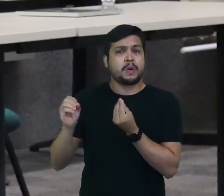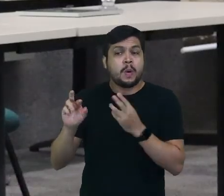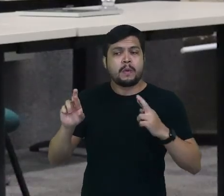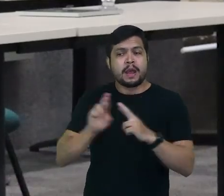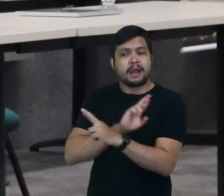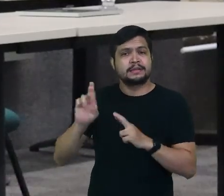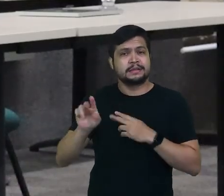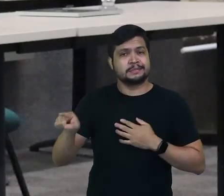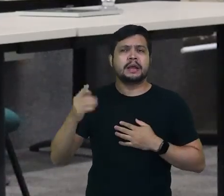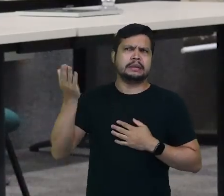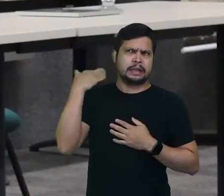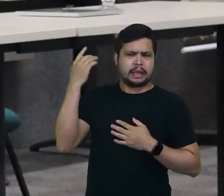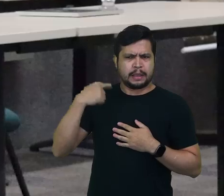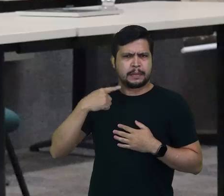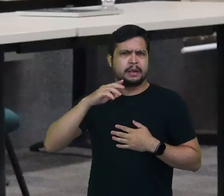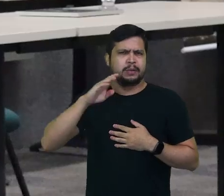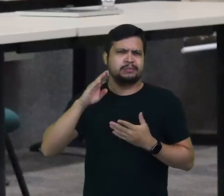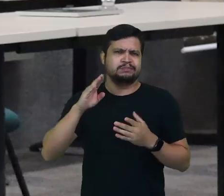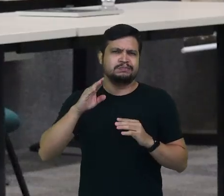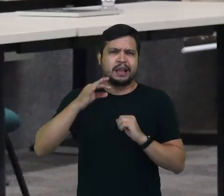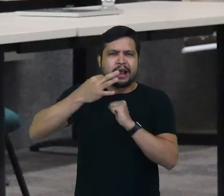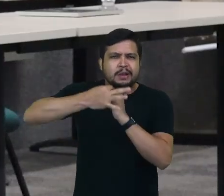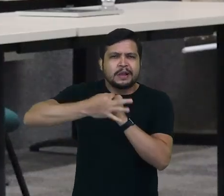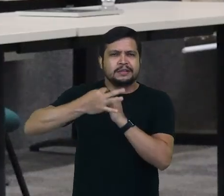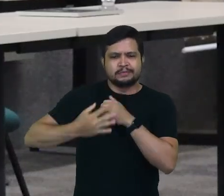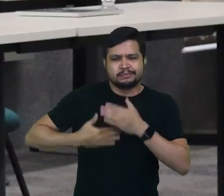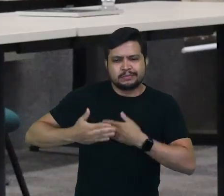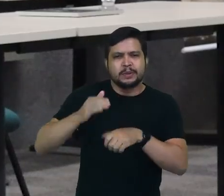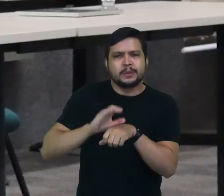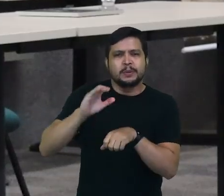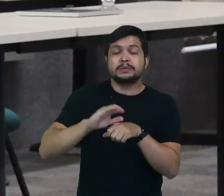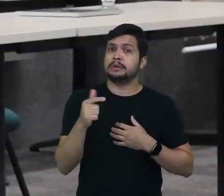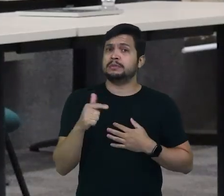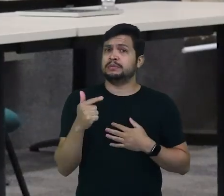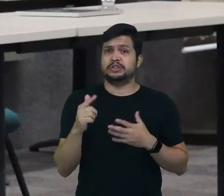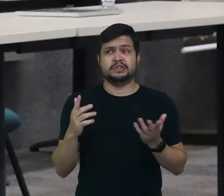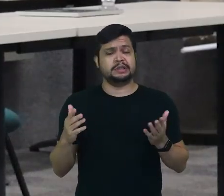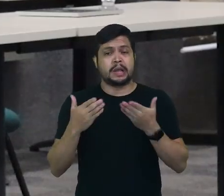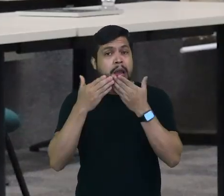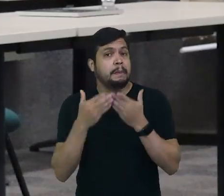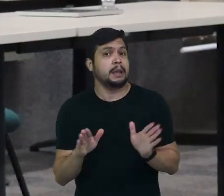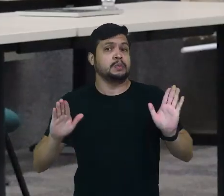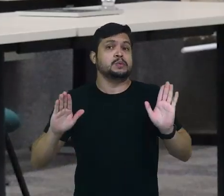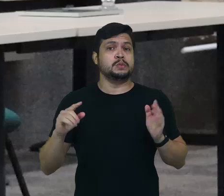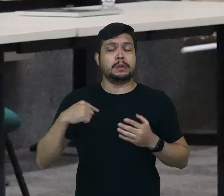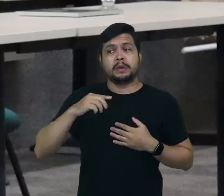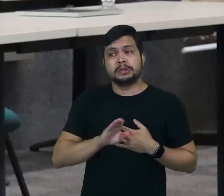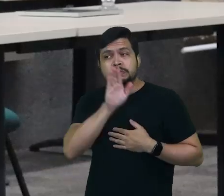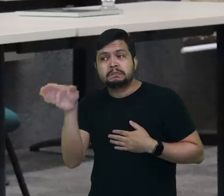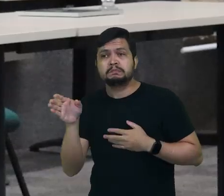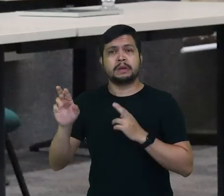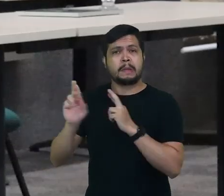com a EMATESE, né? Na época que eu fazia graduação, a gente praticamente não tinha muito espaço para a